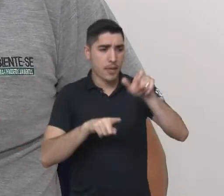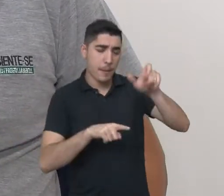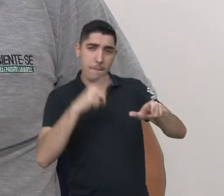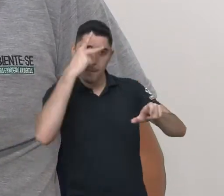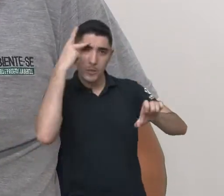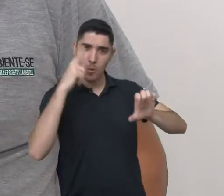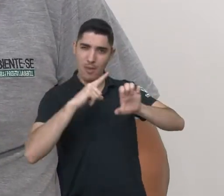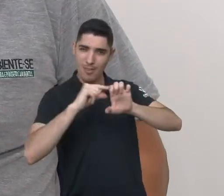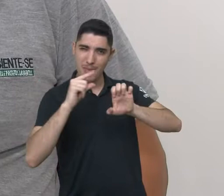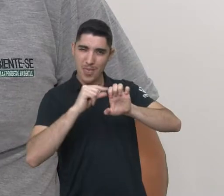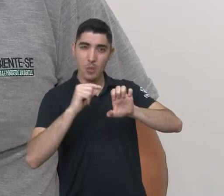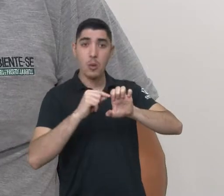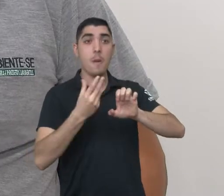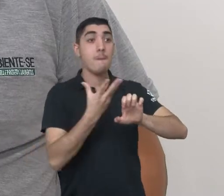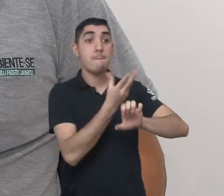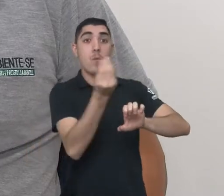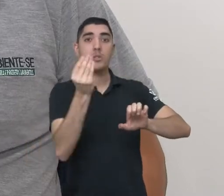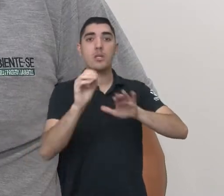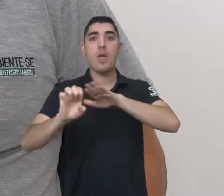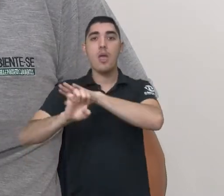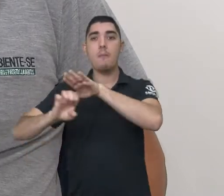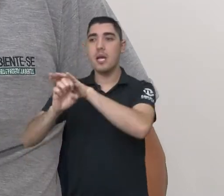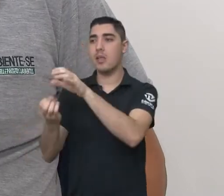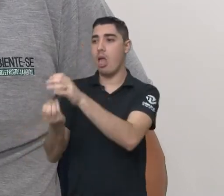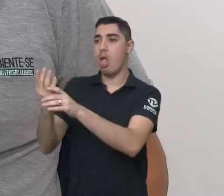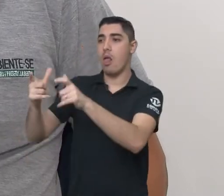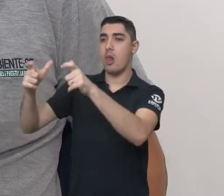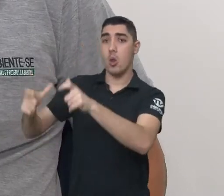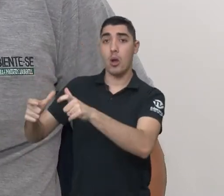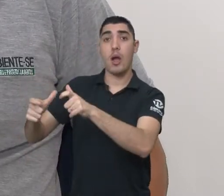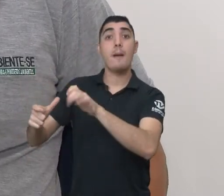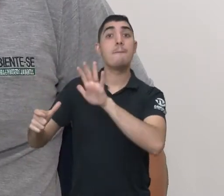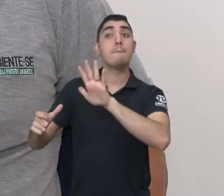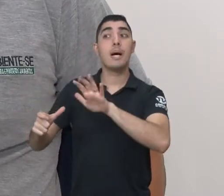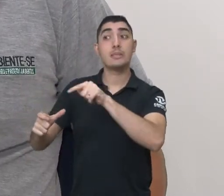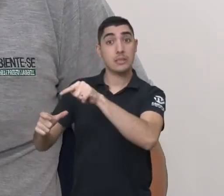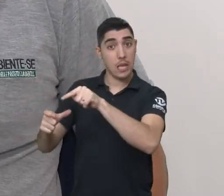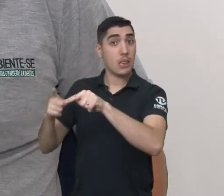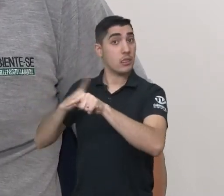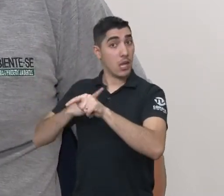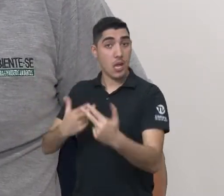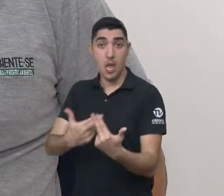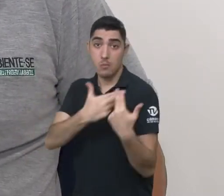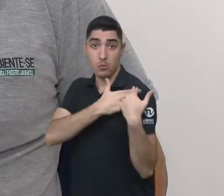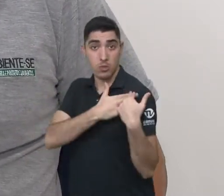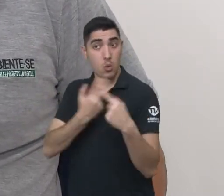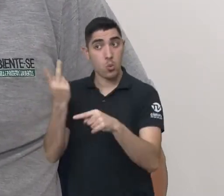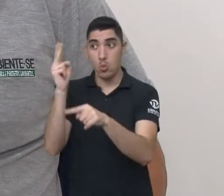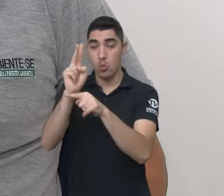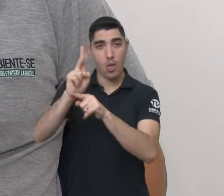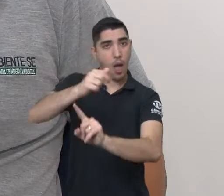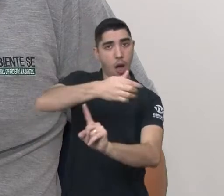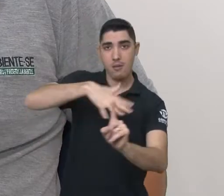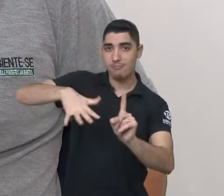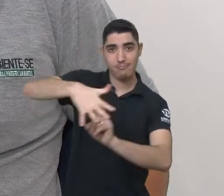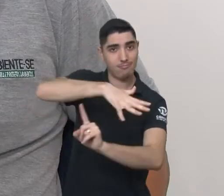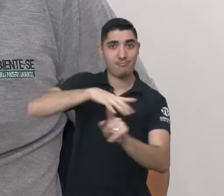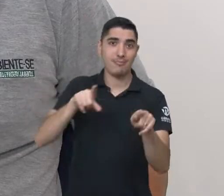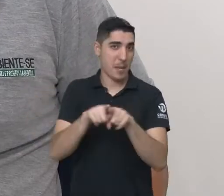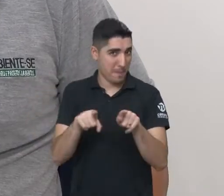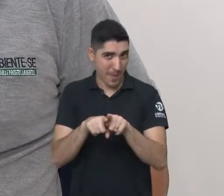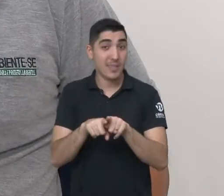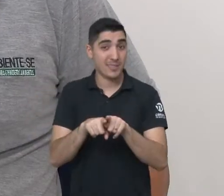até para o empreendedor, né, que muitos empreendimentos hoje têm a responsabilidade, né,